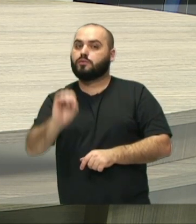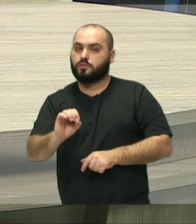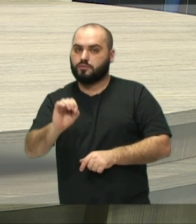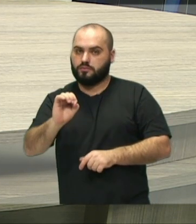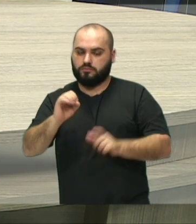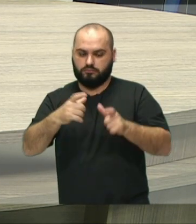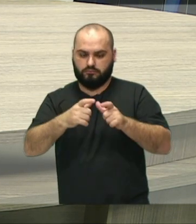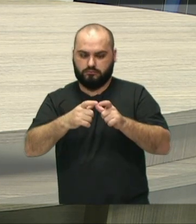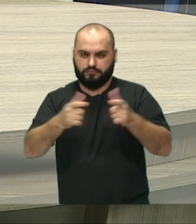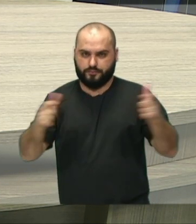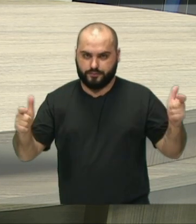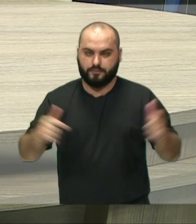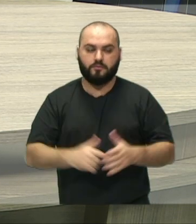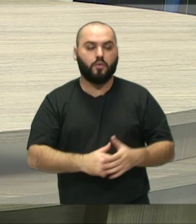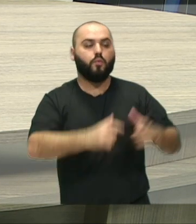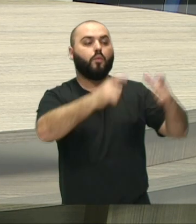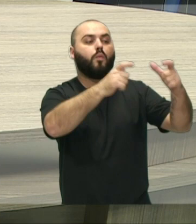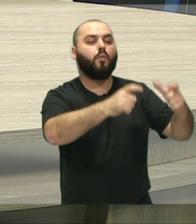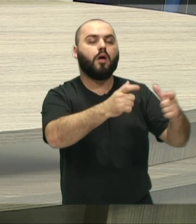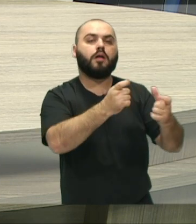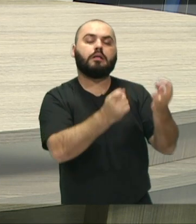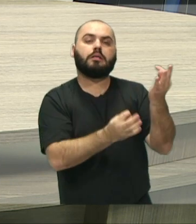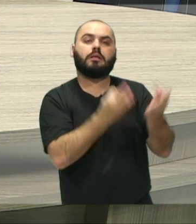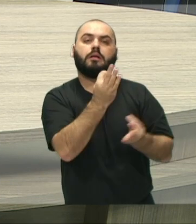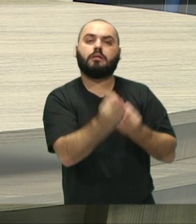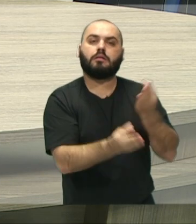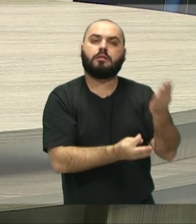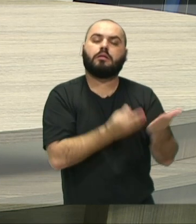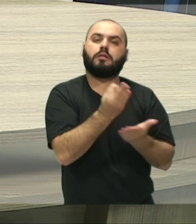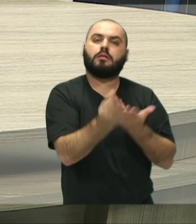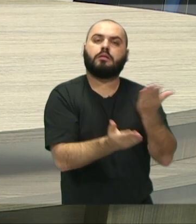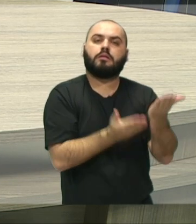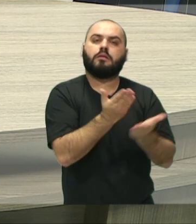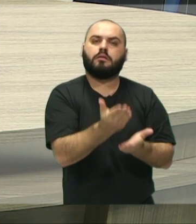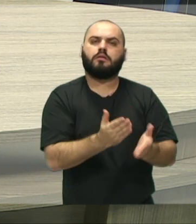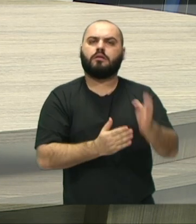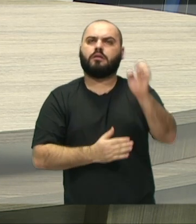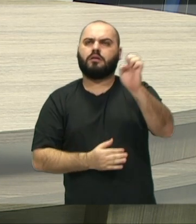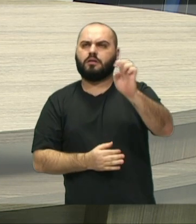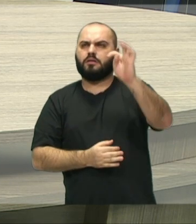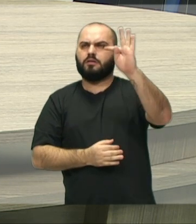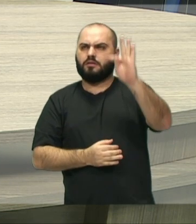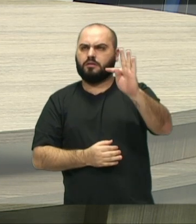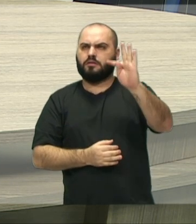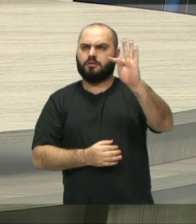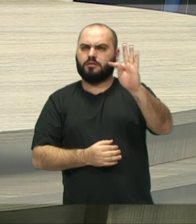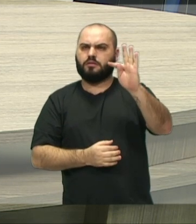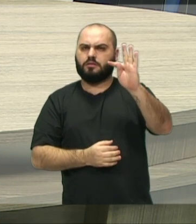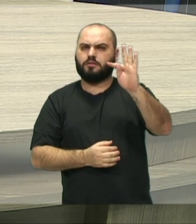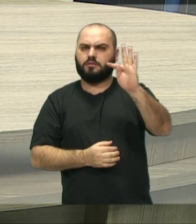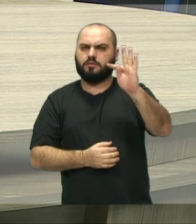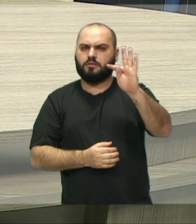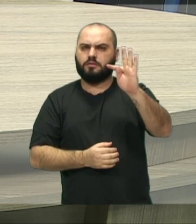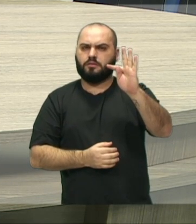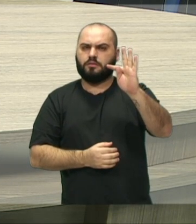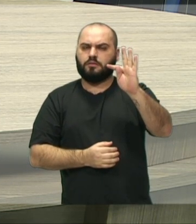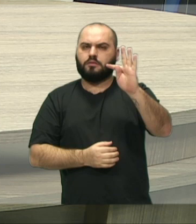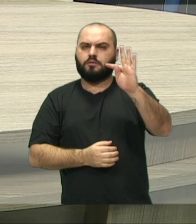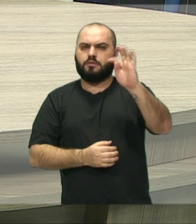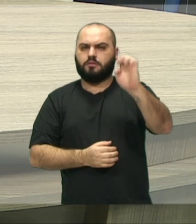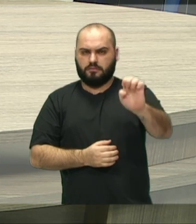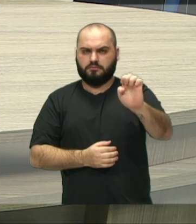de tratamento do esgoto, a ET, né? ET, Estação de Tratamento de